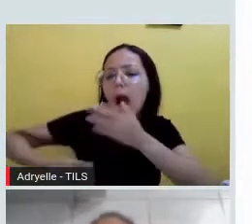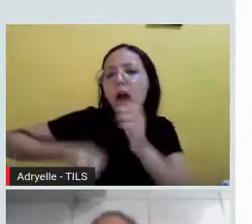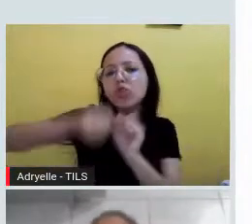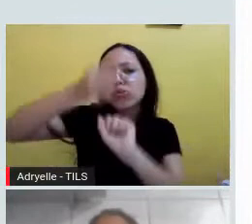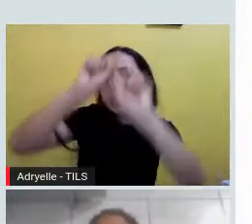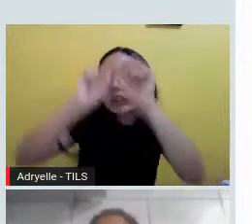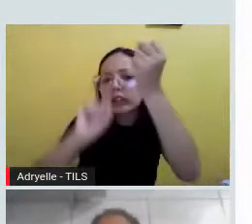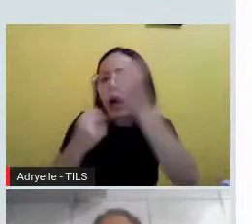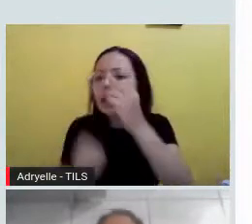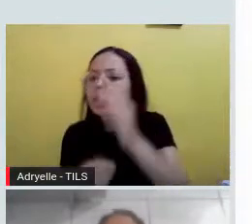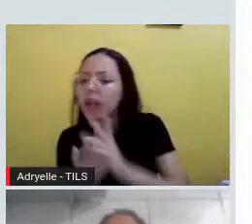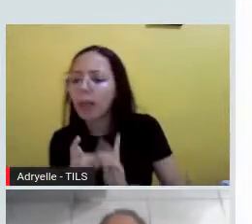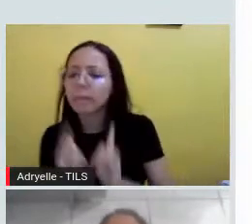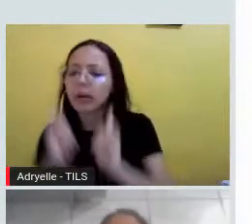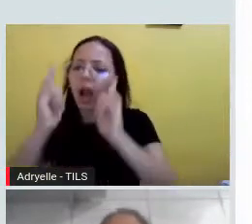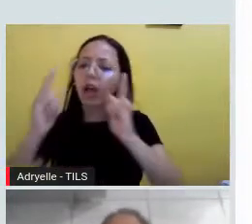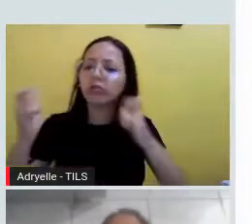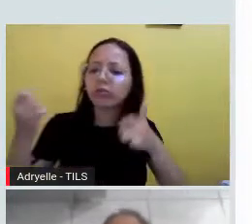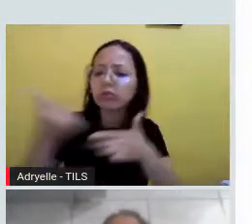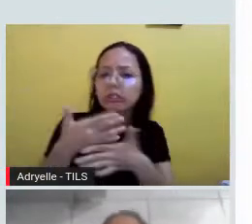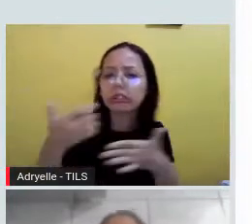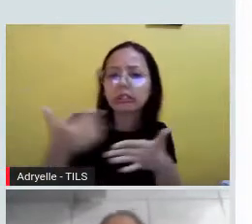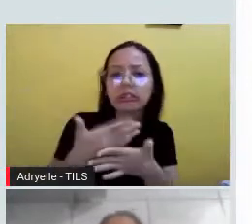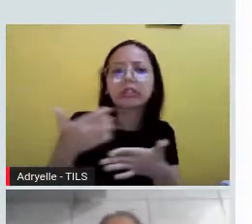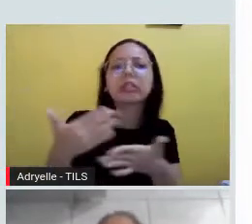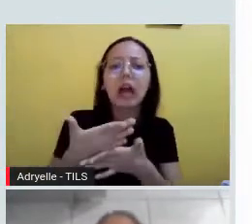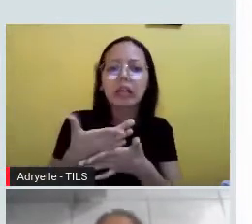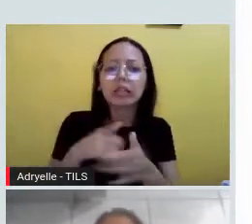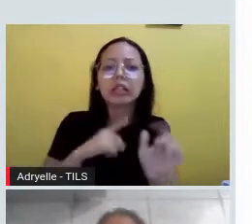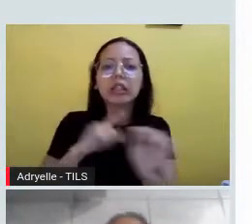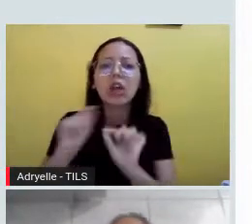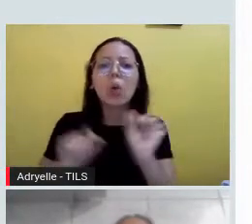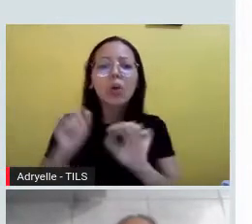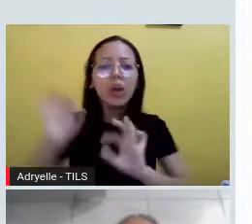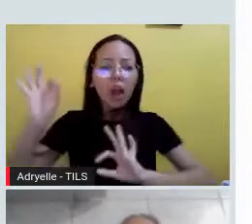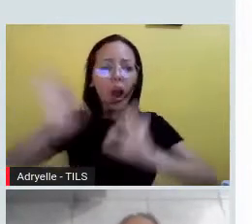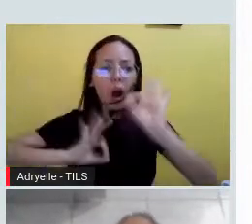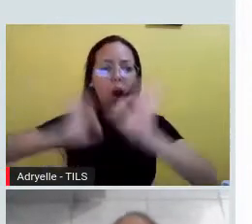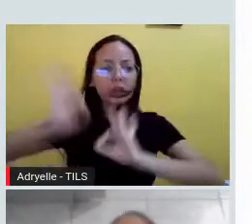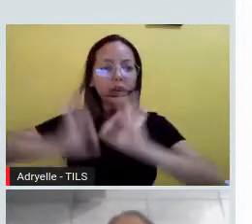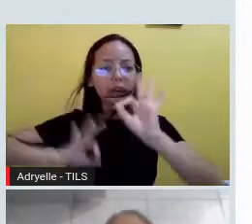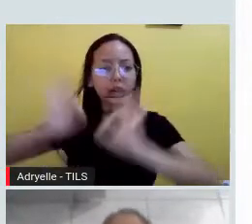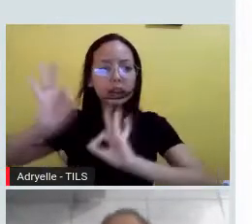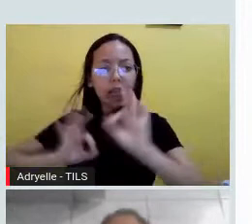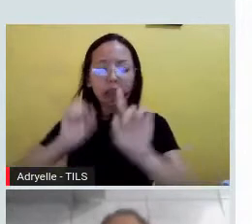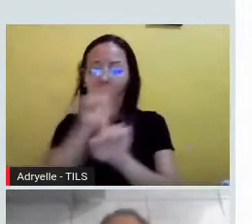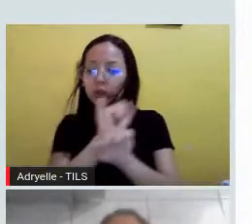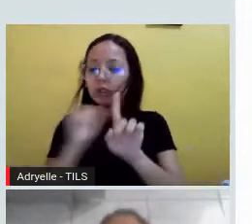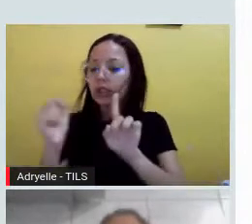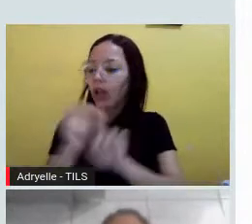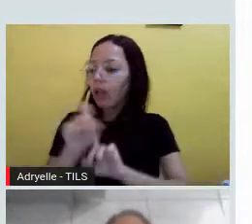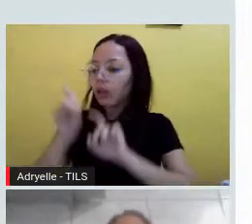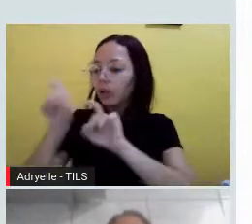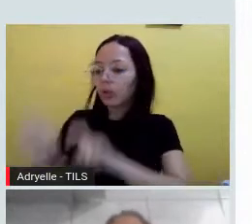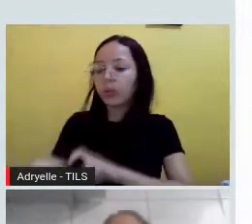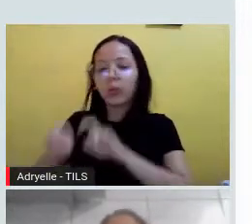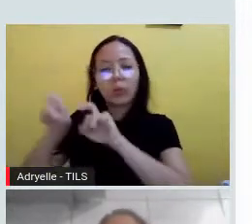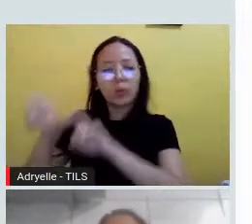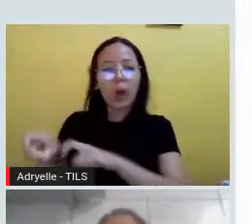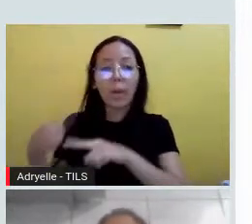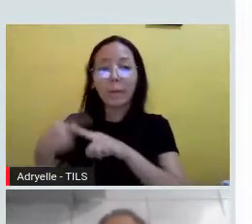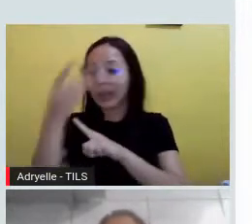ritmo crescente, implicava a reordenação da sociedade rural,